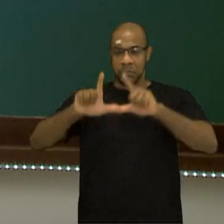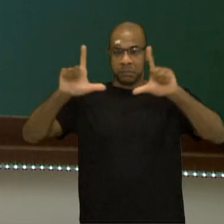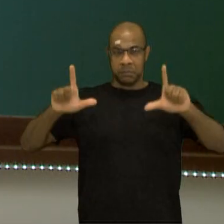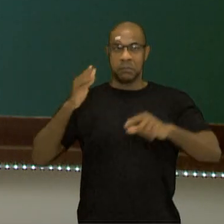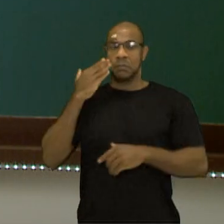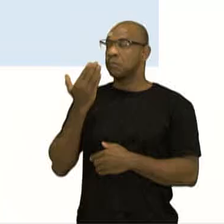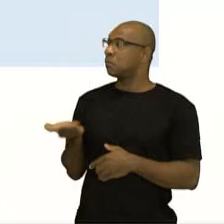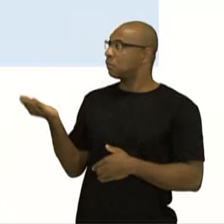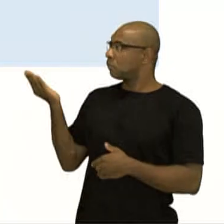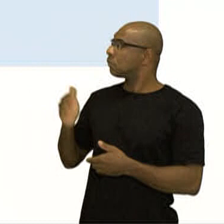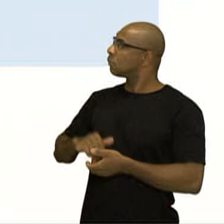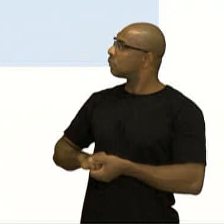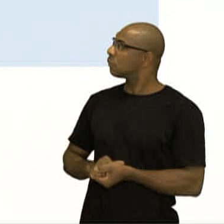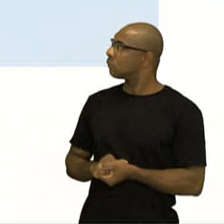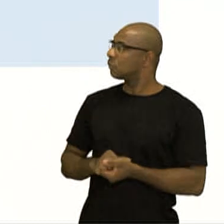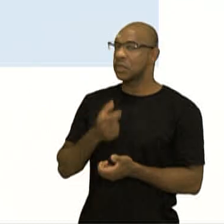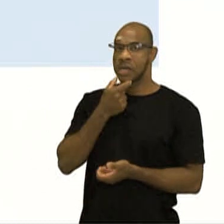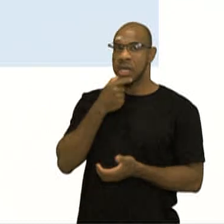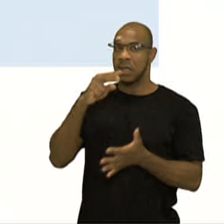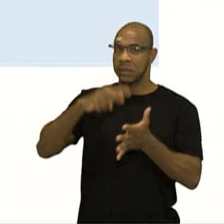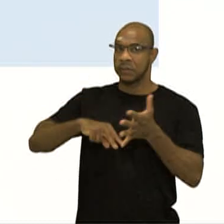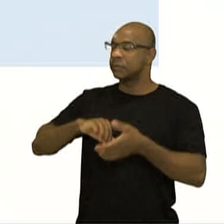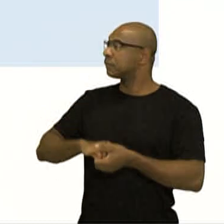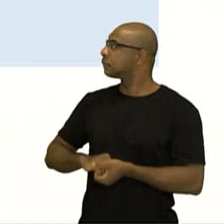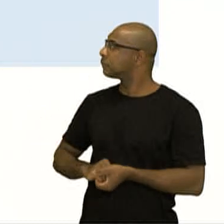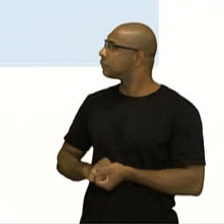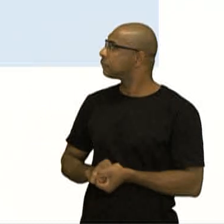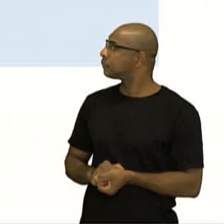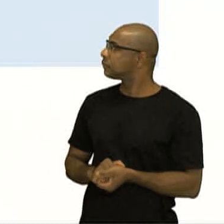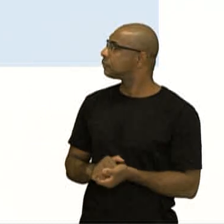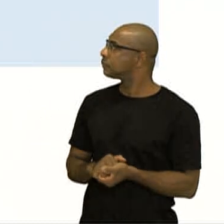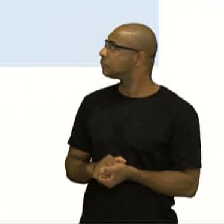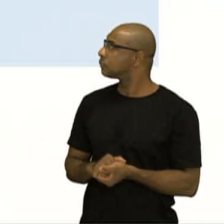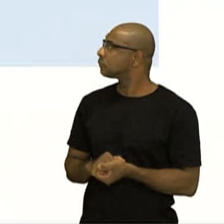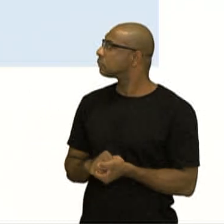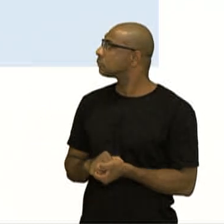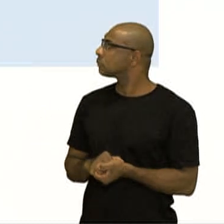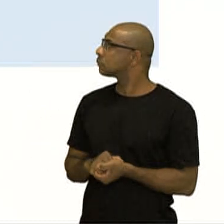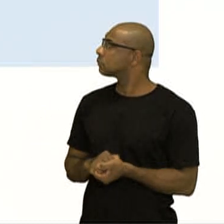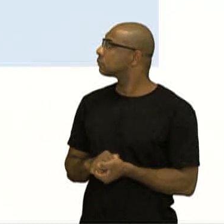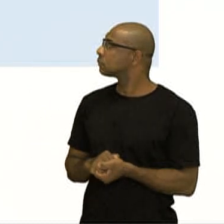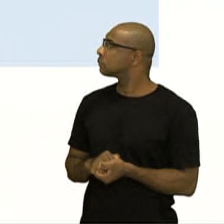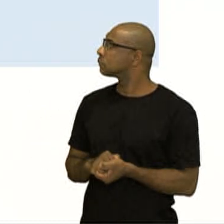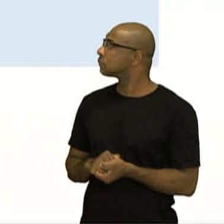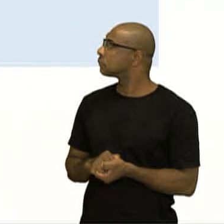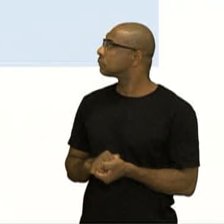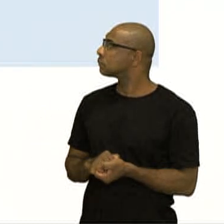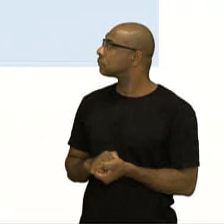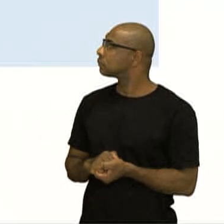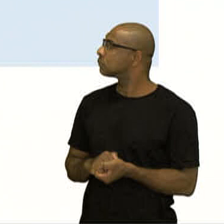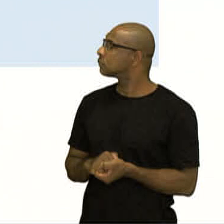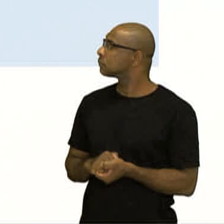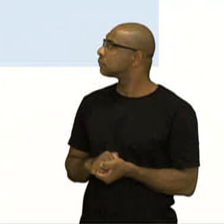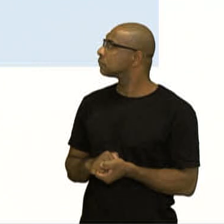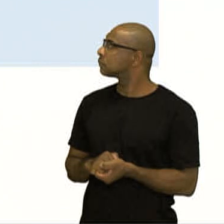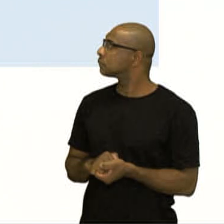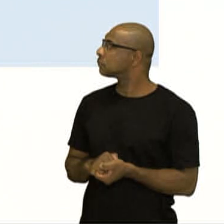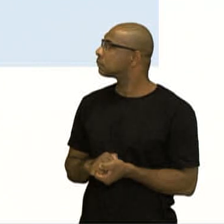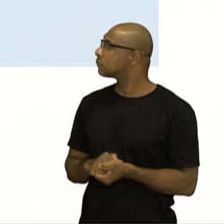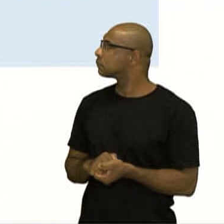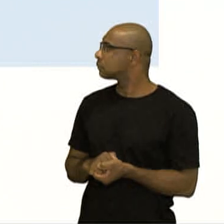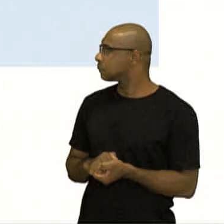dele, ele diz assim: Brazil's Federal Constitution guarantees to Brazilians